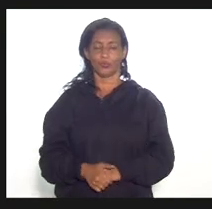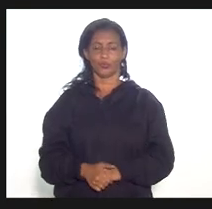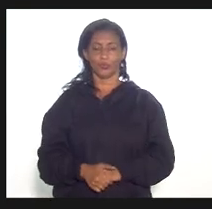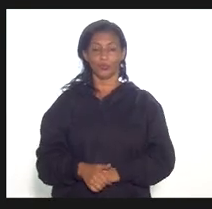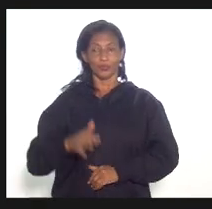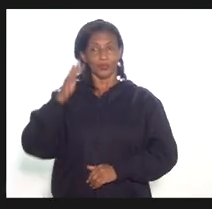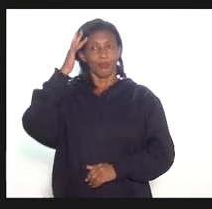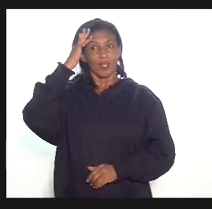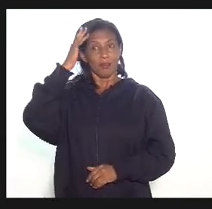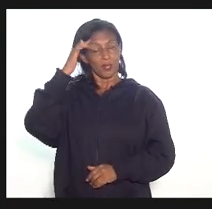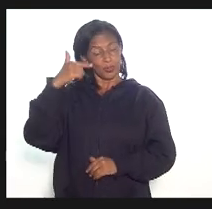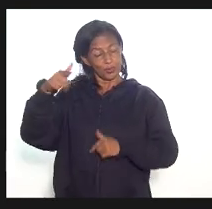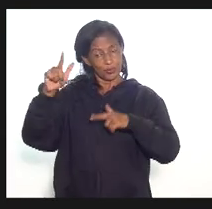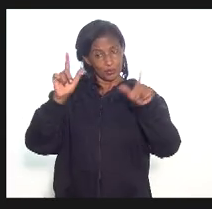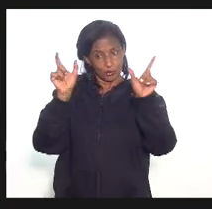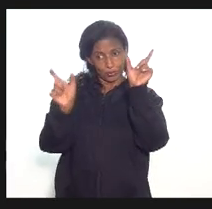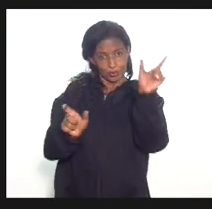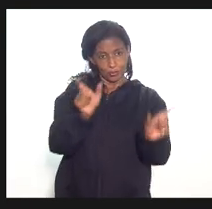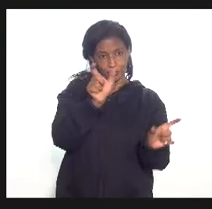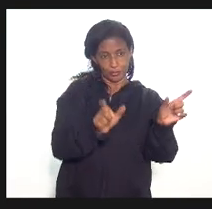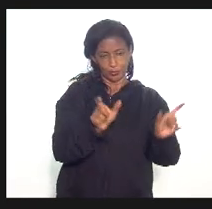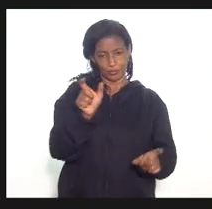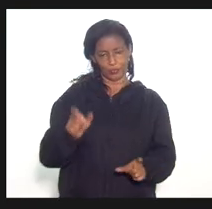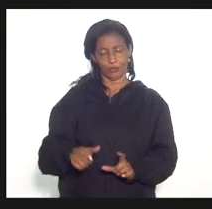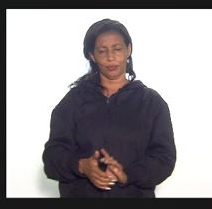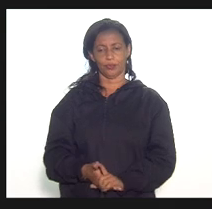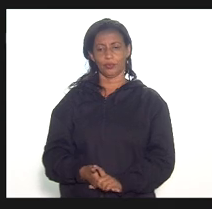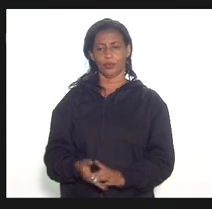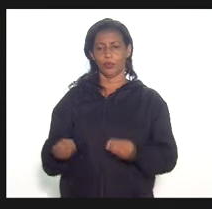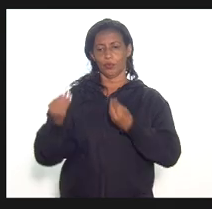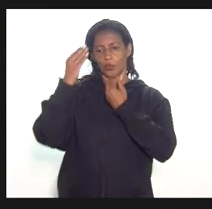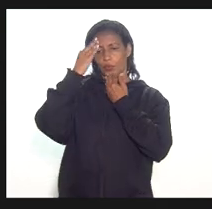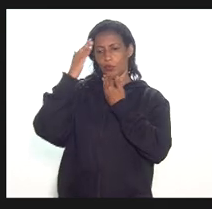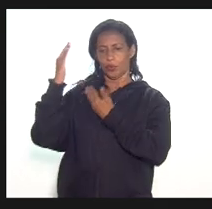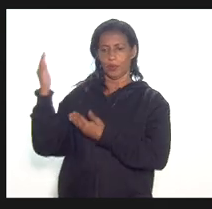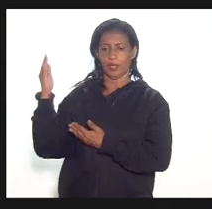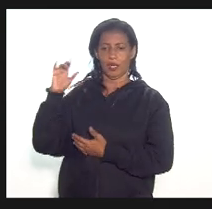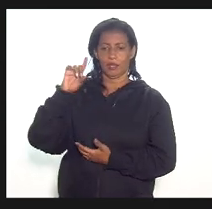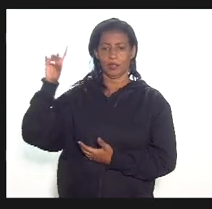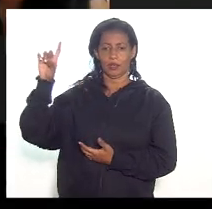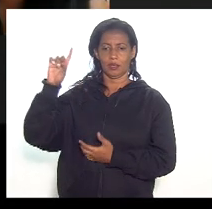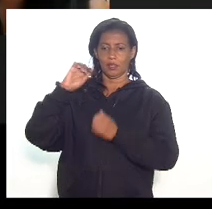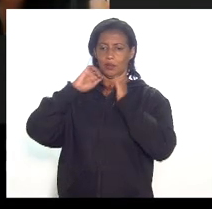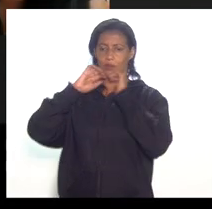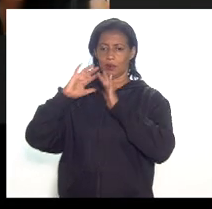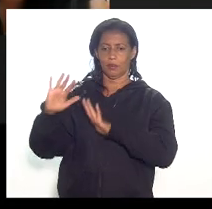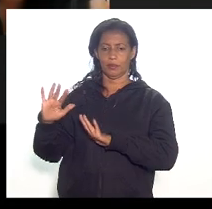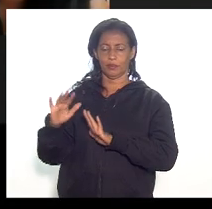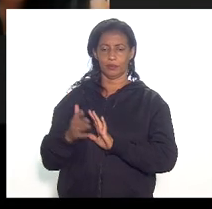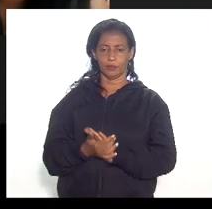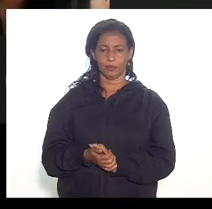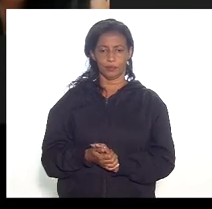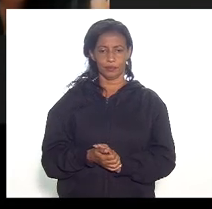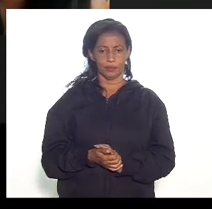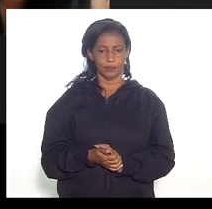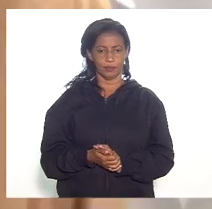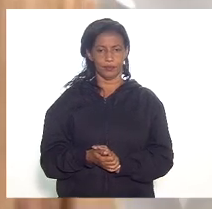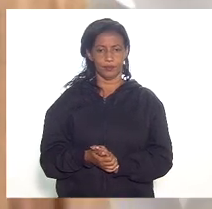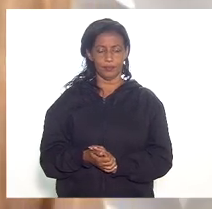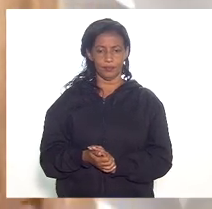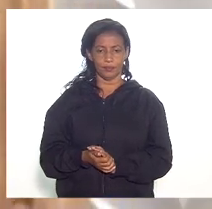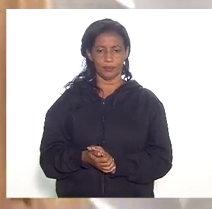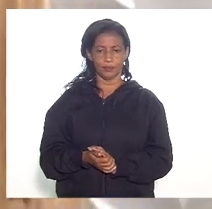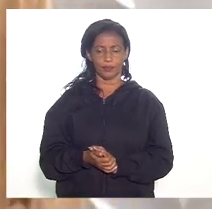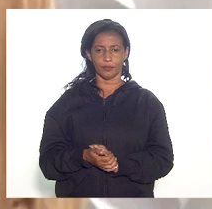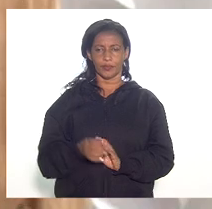imagine os outros muito obrigado e que Deus nos abençoe deputado Márcio Galberto eu quero